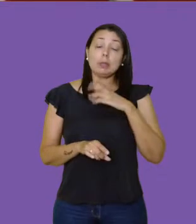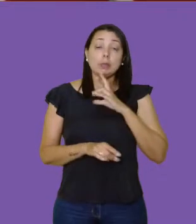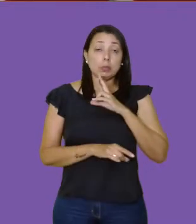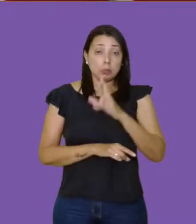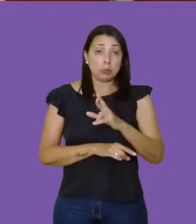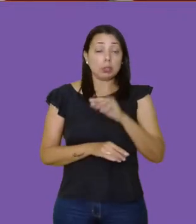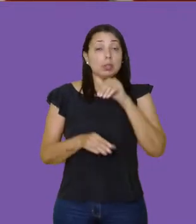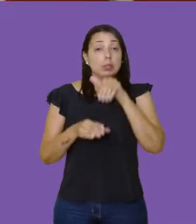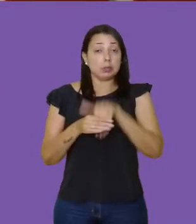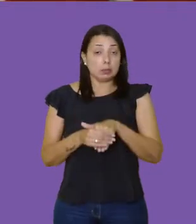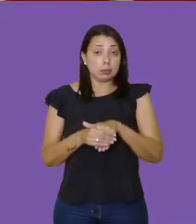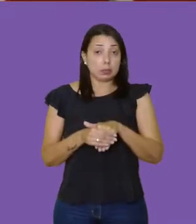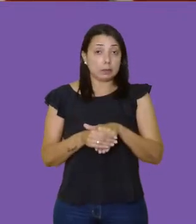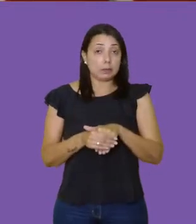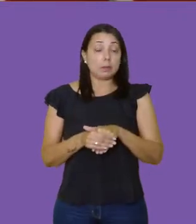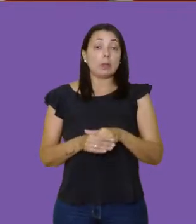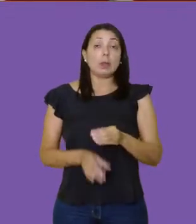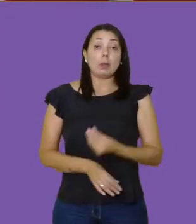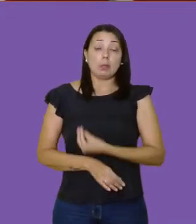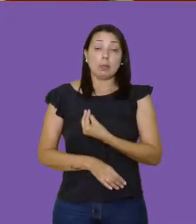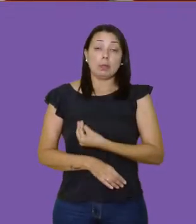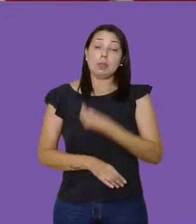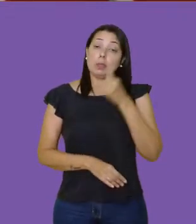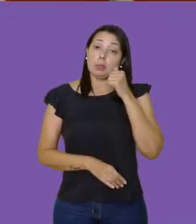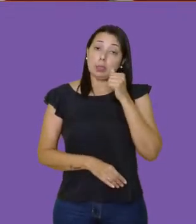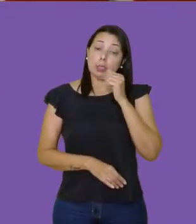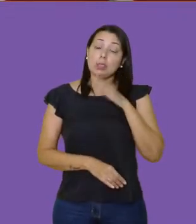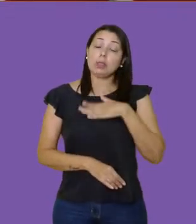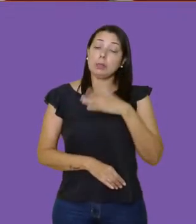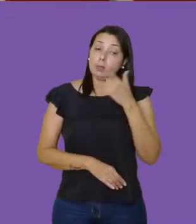aí das eleições com a presença das mulheres. E a gente